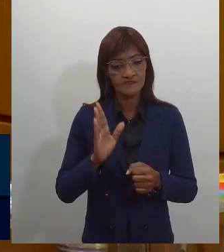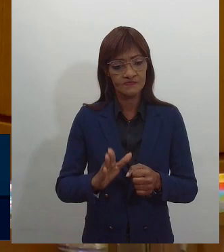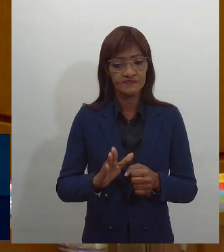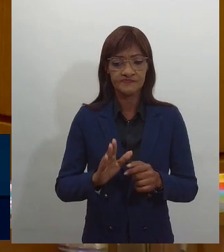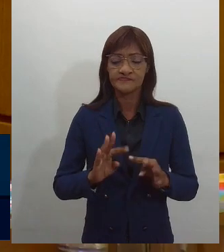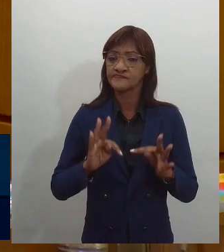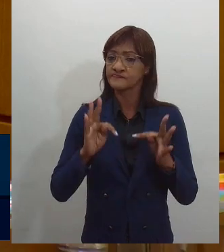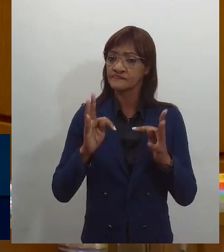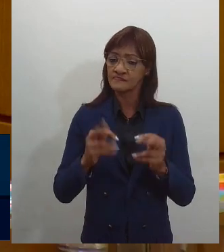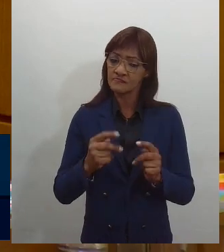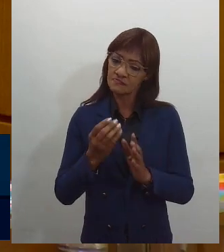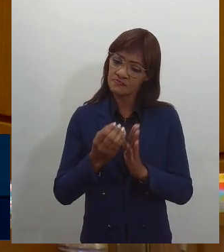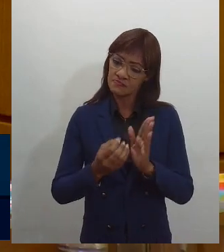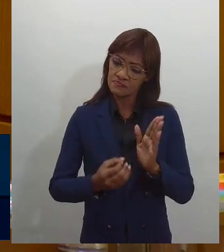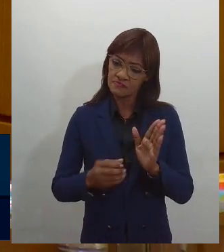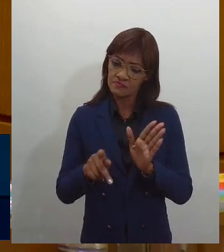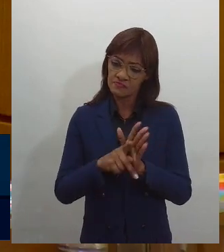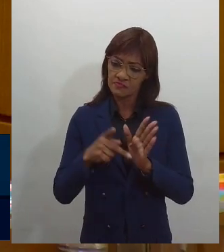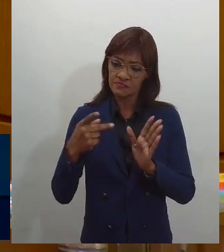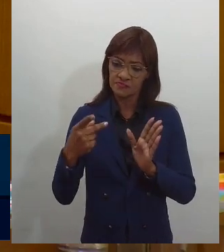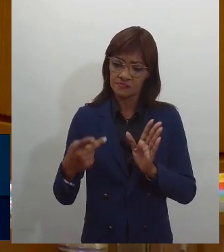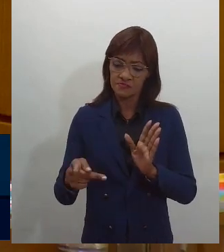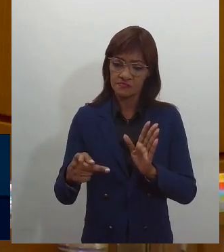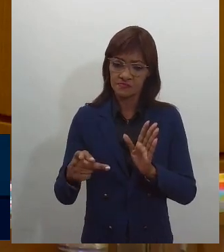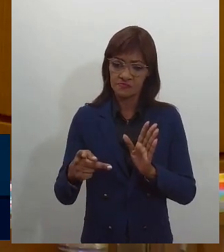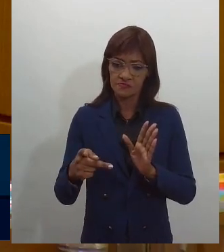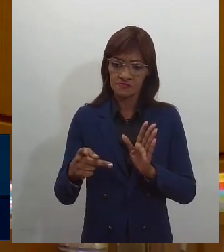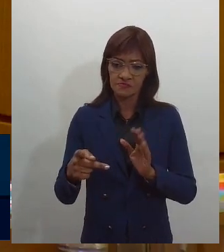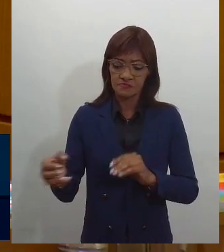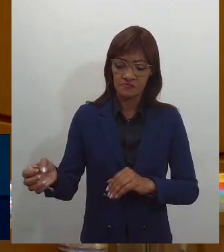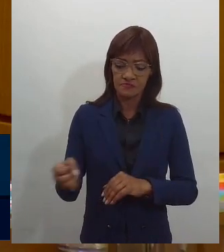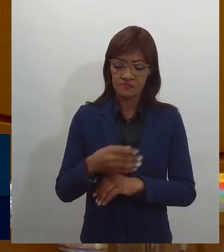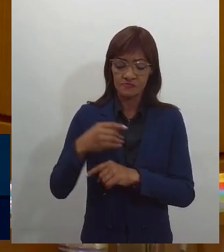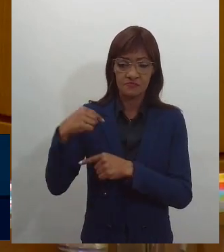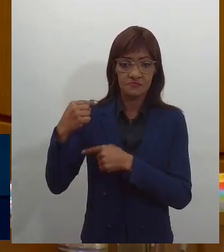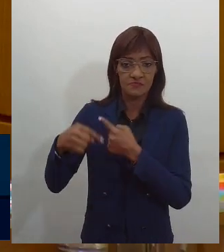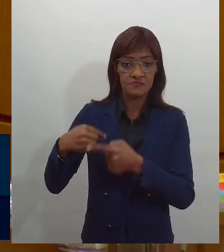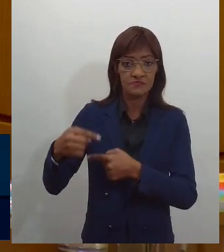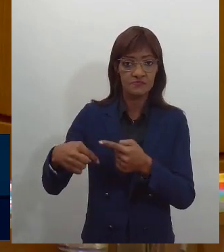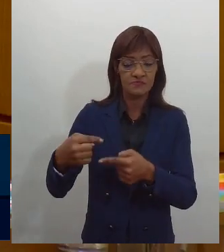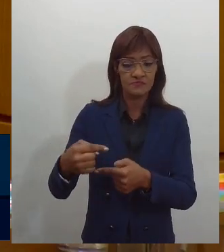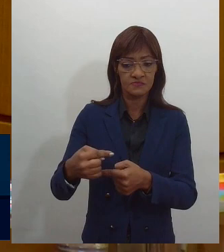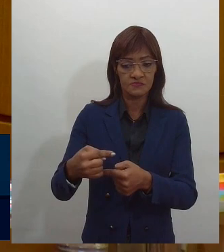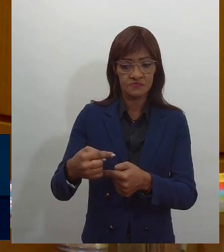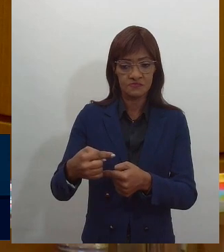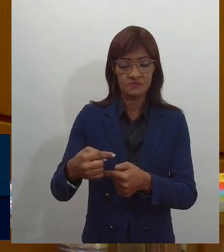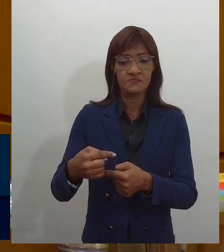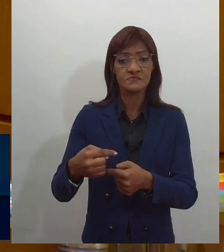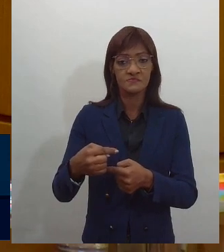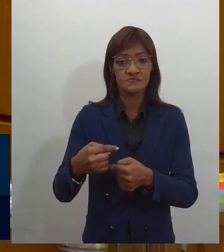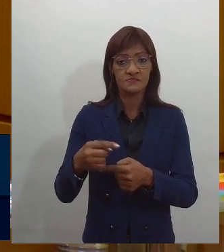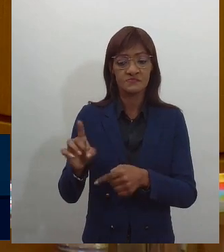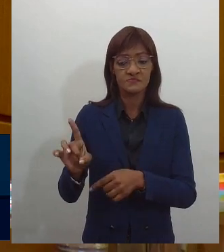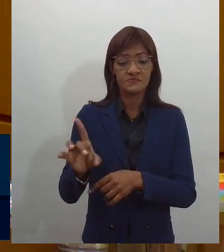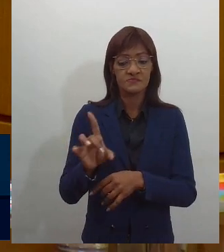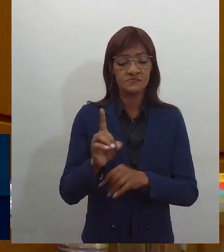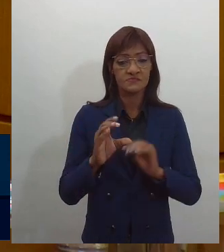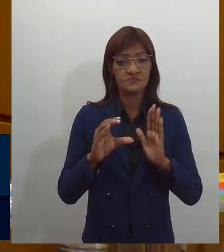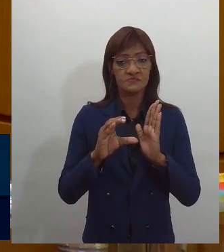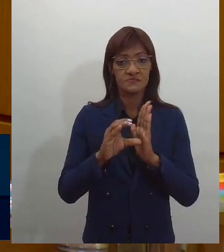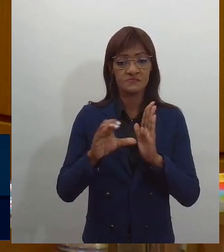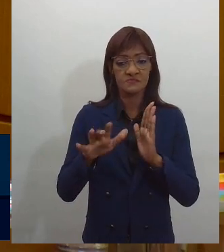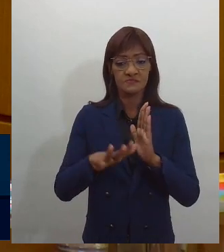patrimoniais para as novas gerações em suas comunidades tradicionais,